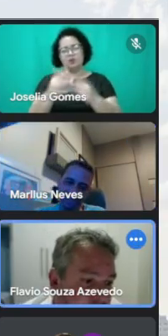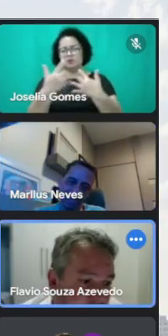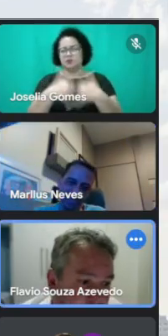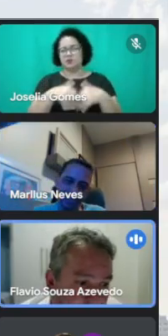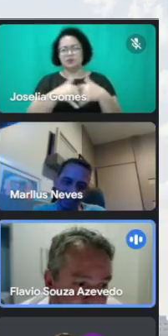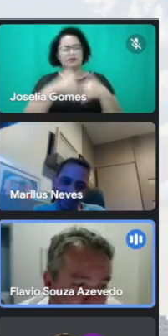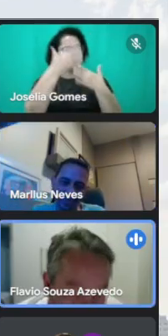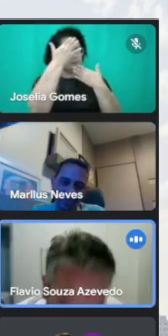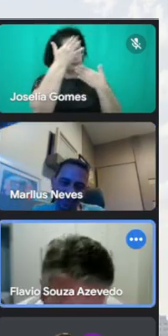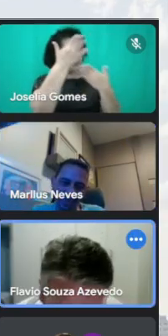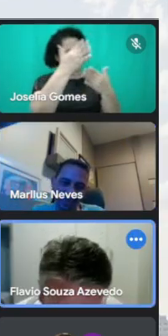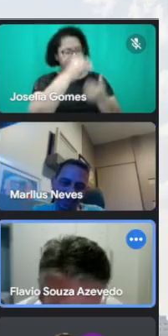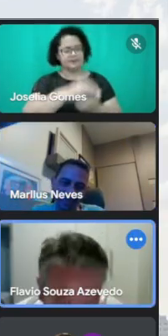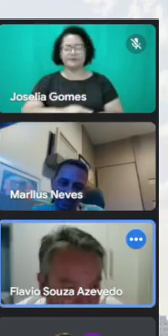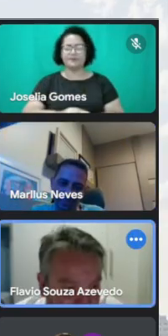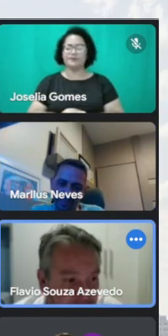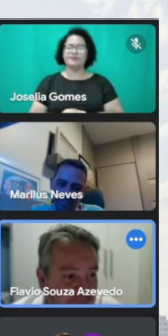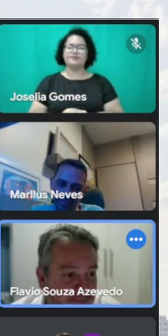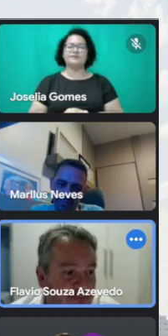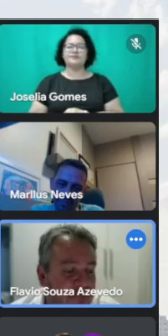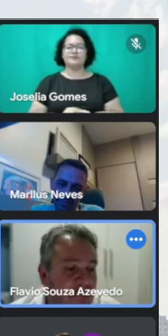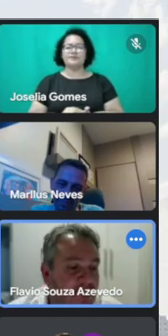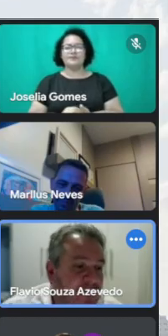obrigado. Nada, Marcos.